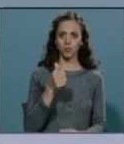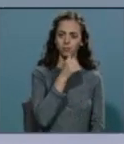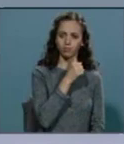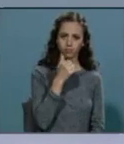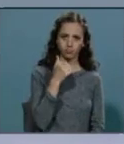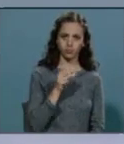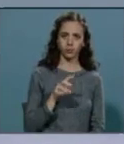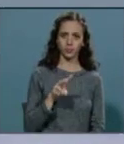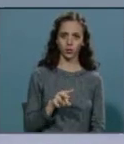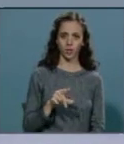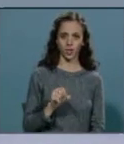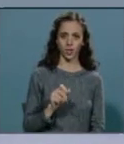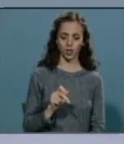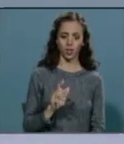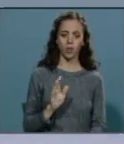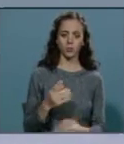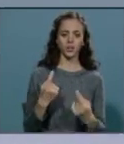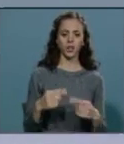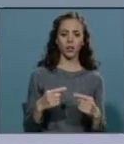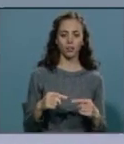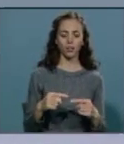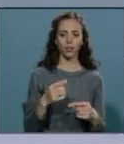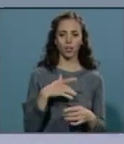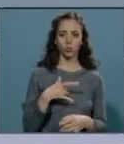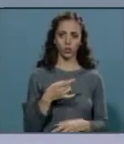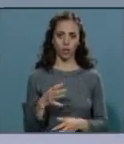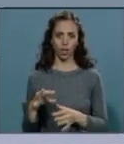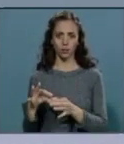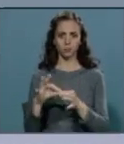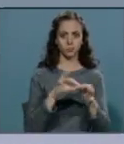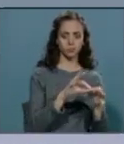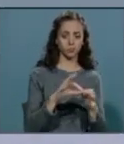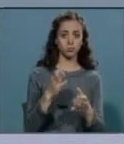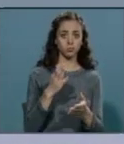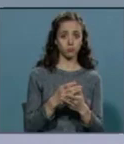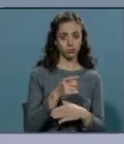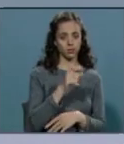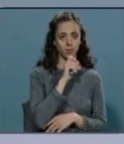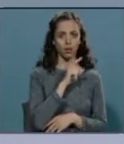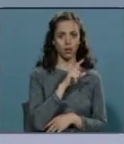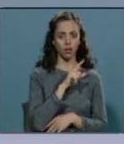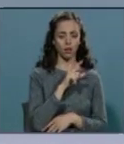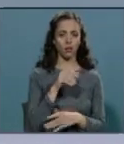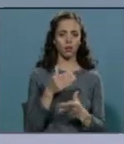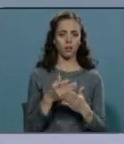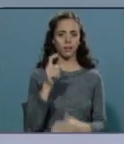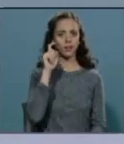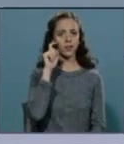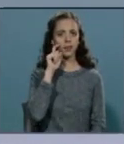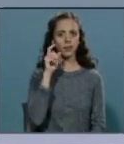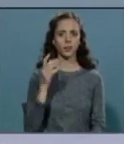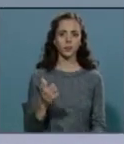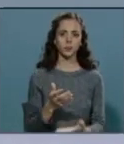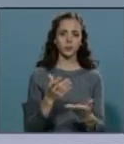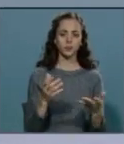sacrifício da 2ª liga e portanto tem que haver aqui um movimento solidário porque só com esse sacrifício que é que se garante